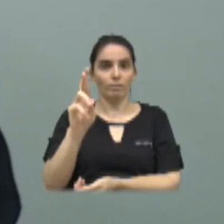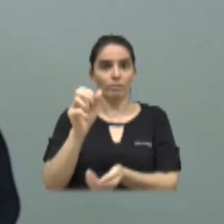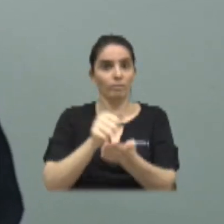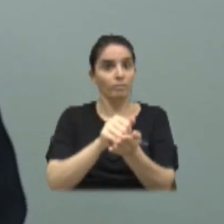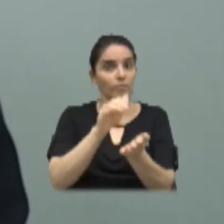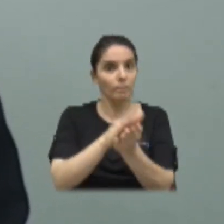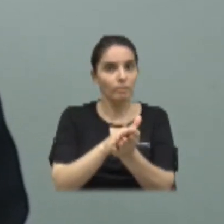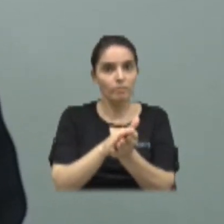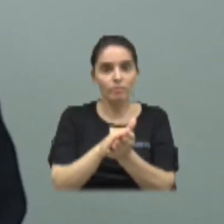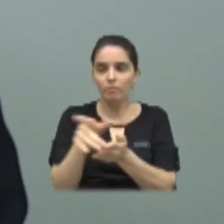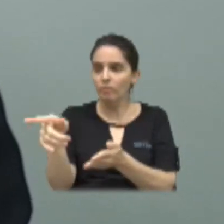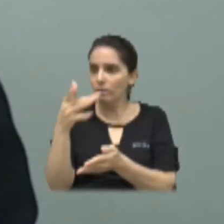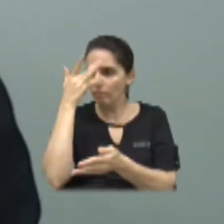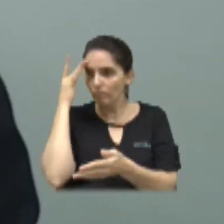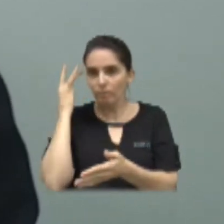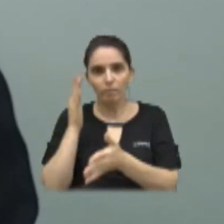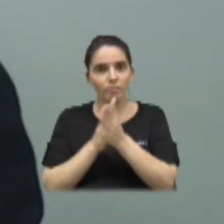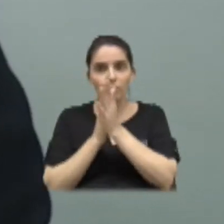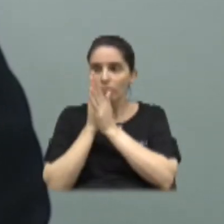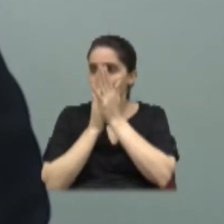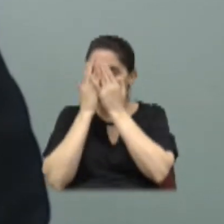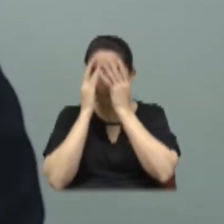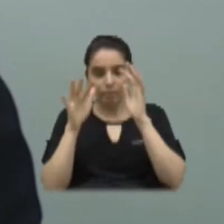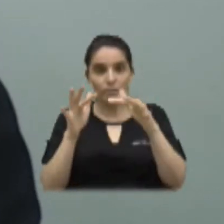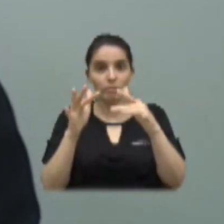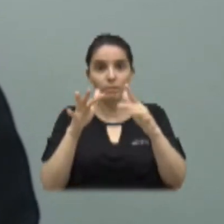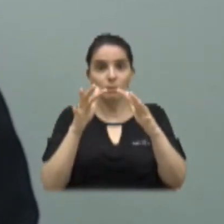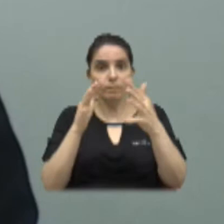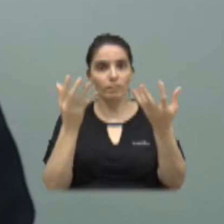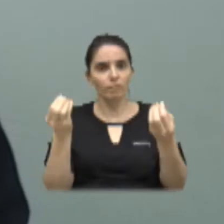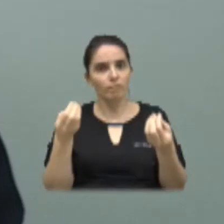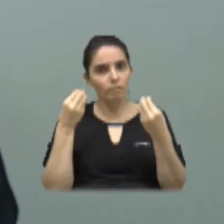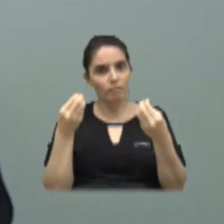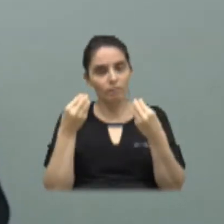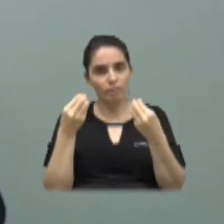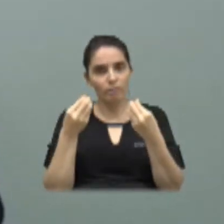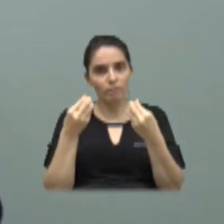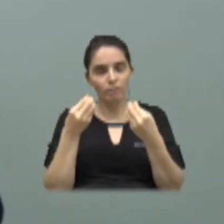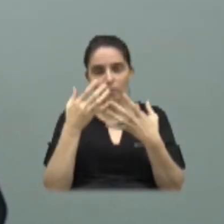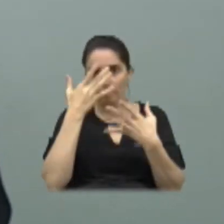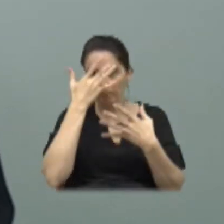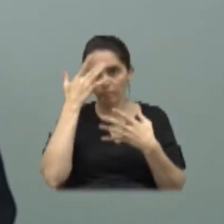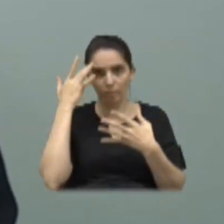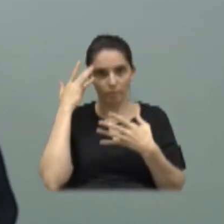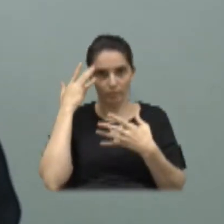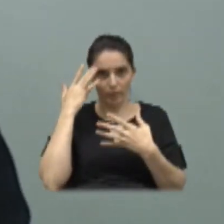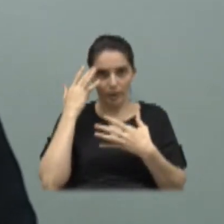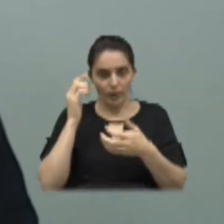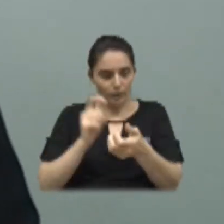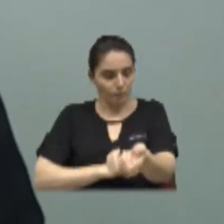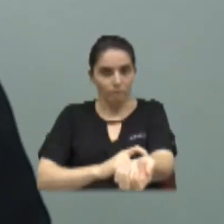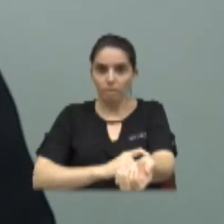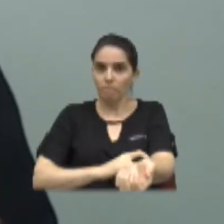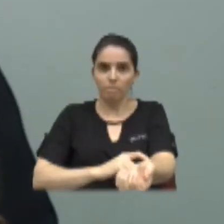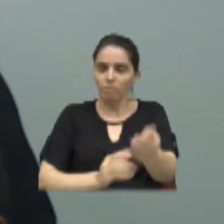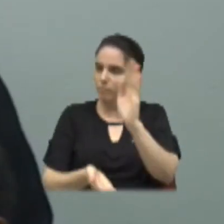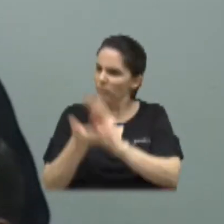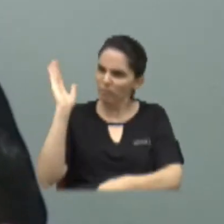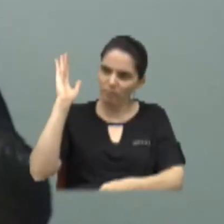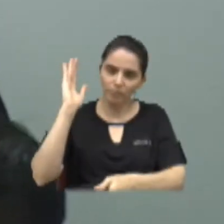vi o desespero, ele estava desesperado, ele tremia. Chegou uma hora, ele ele ficou tão irritado que ele foi